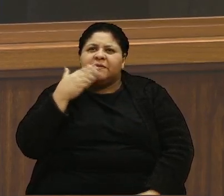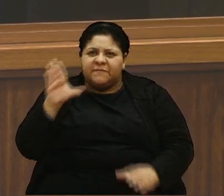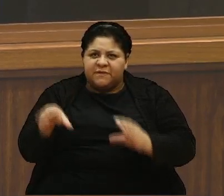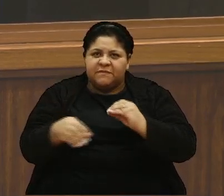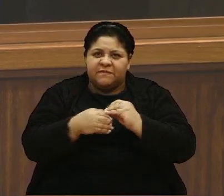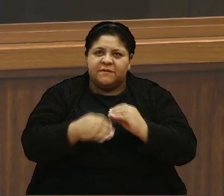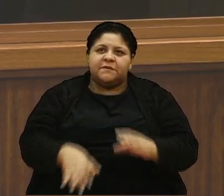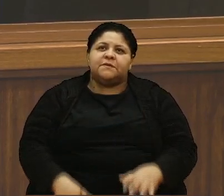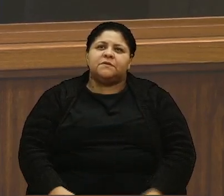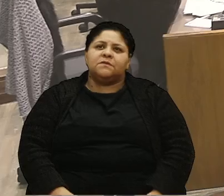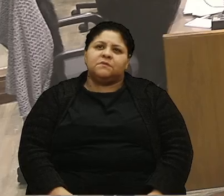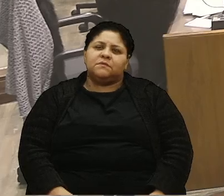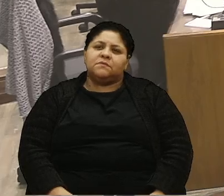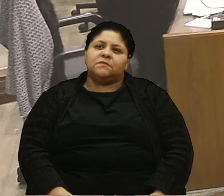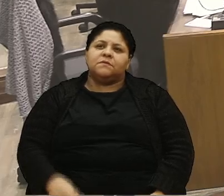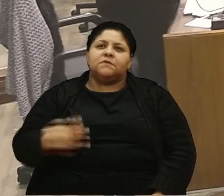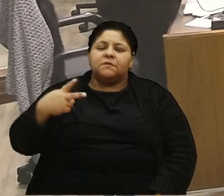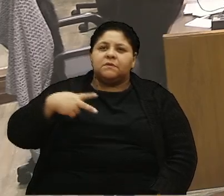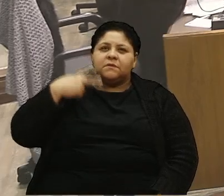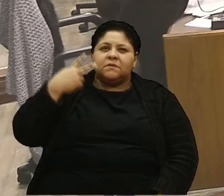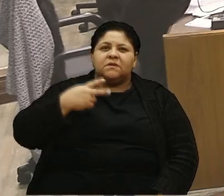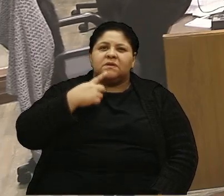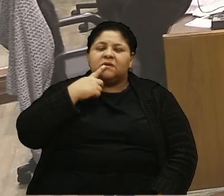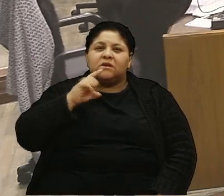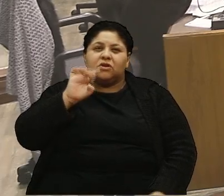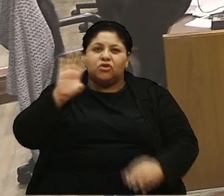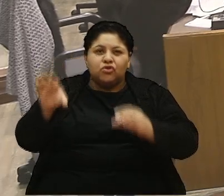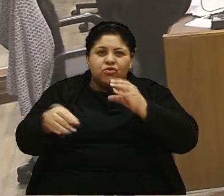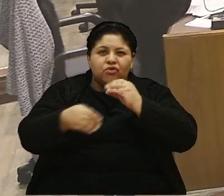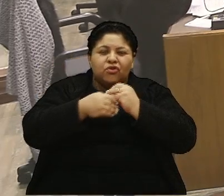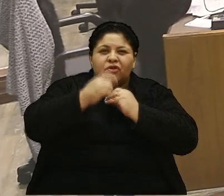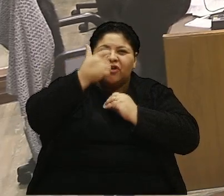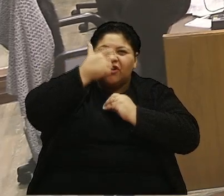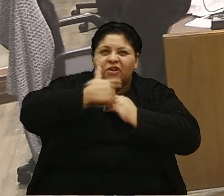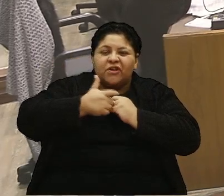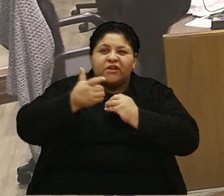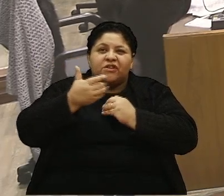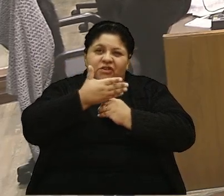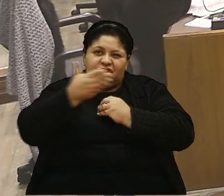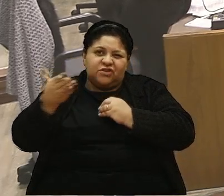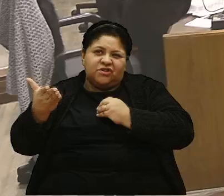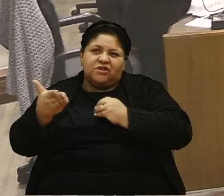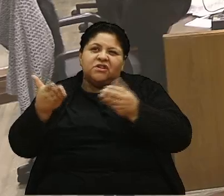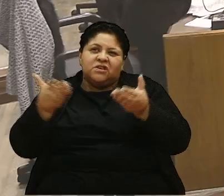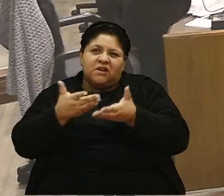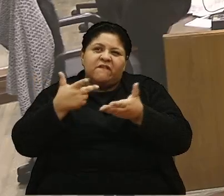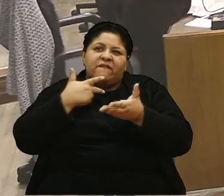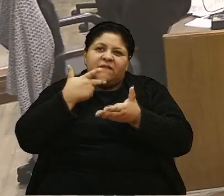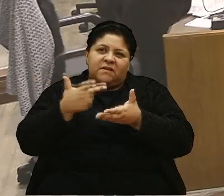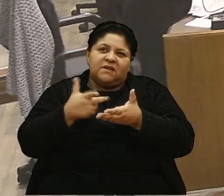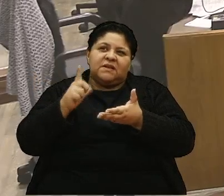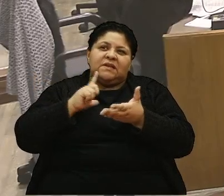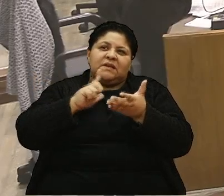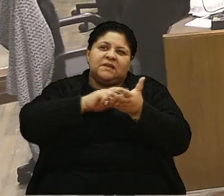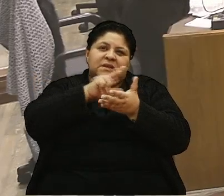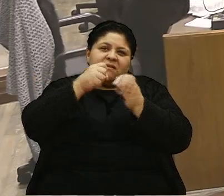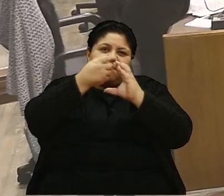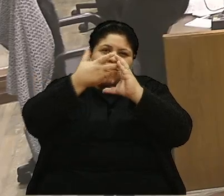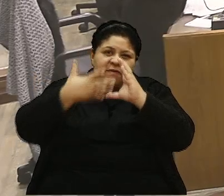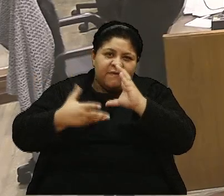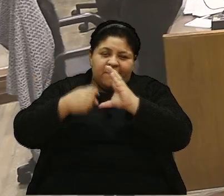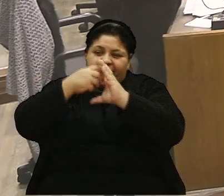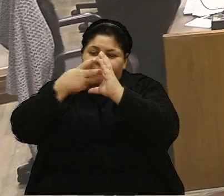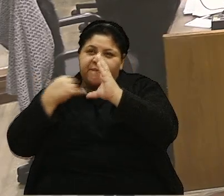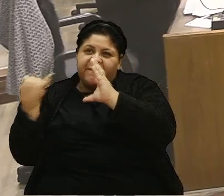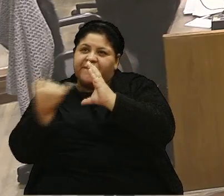parte. Vereadora Rose, só complementar, né? Eu acho que as colegas já falaram bastante sobre, eu acho que tem várias características que são